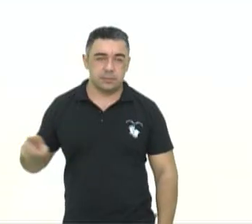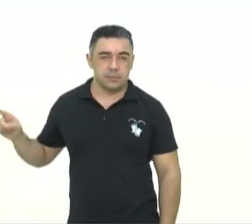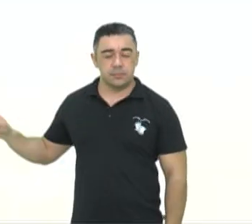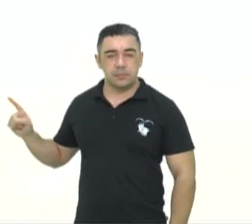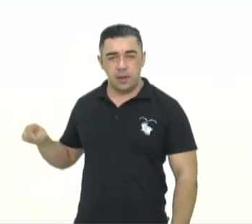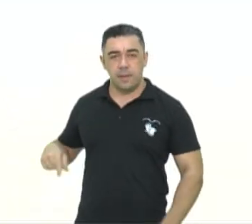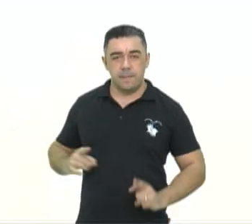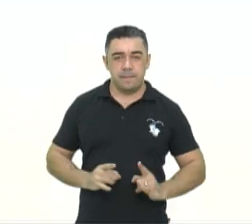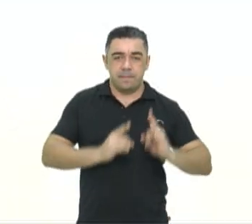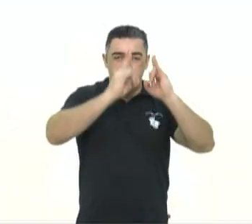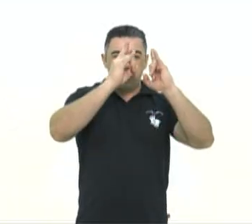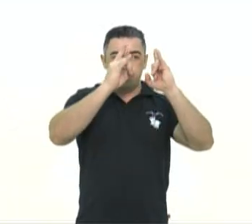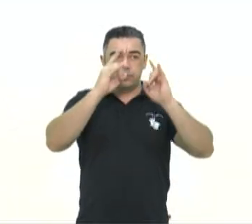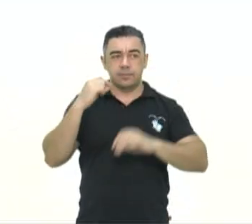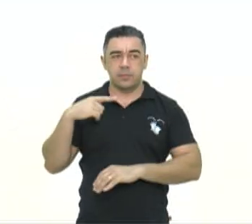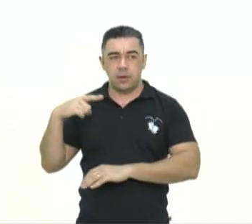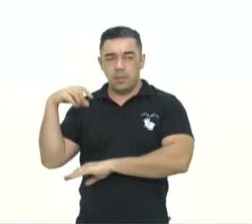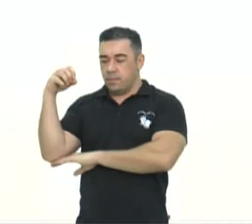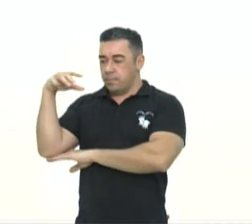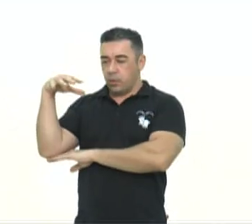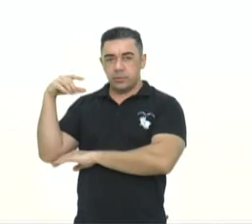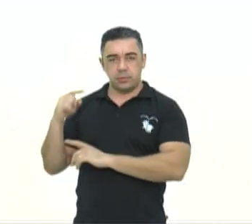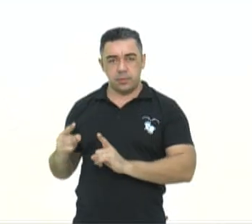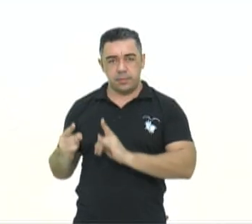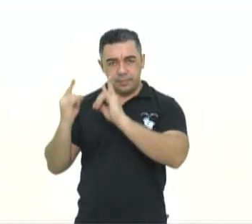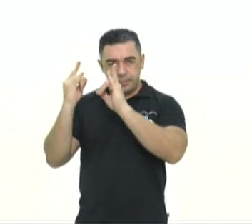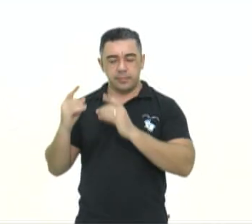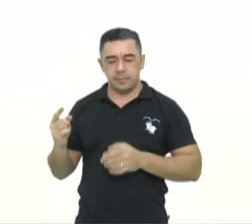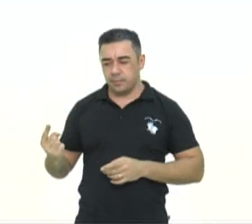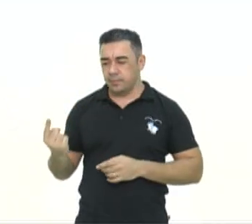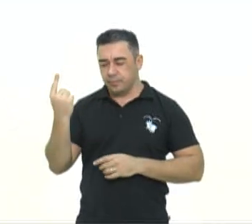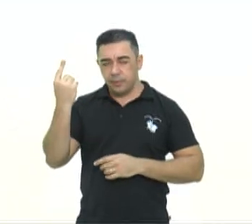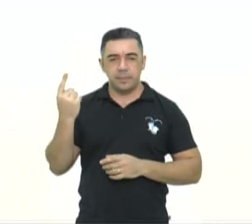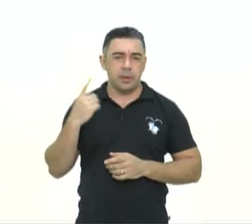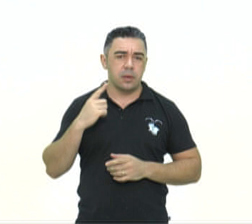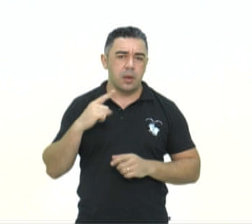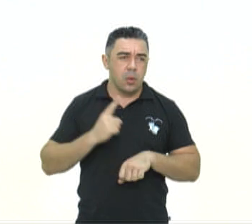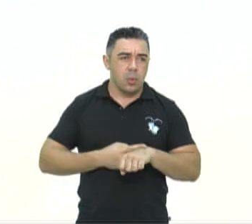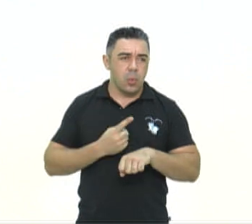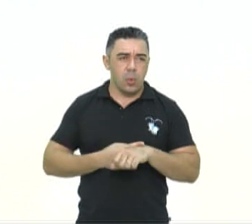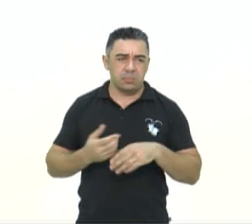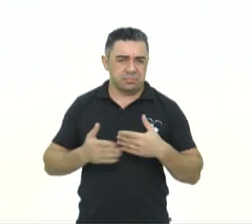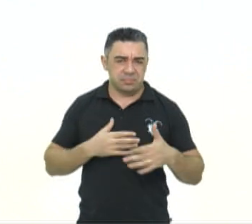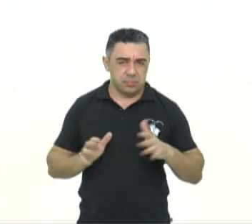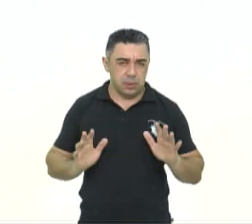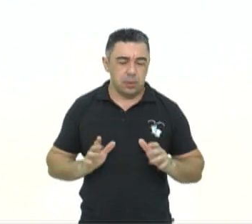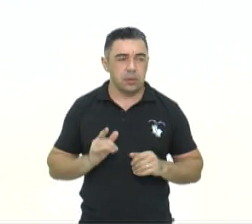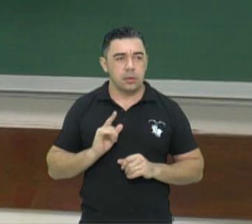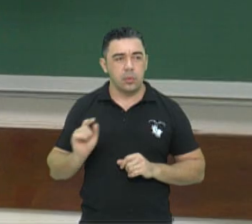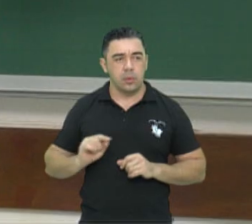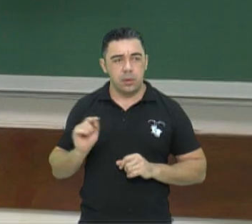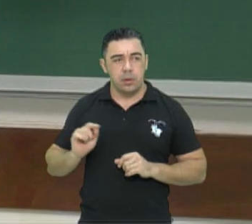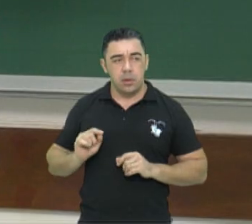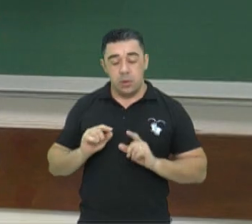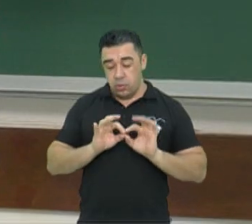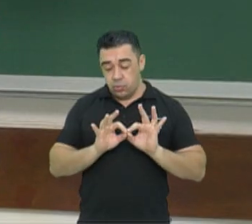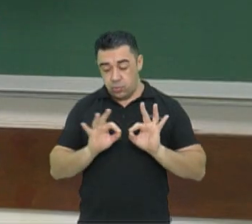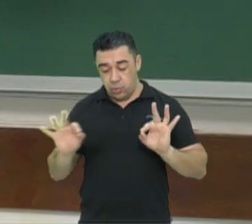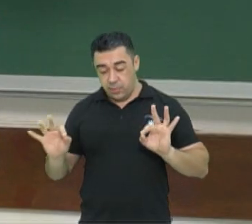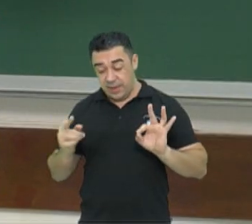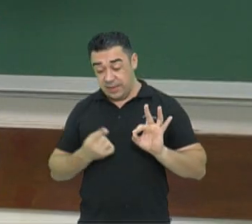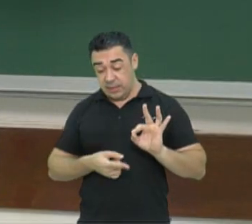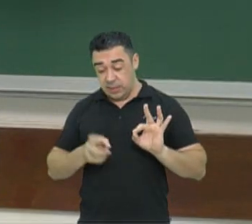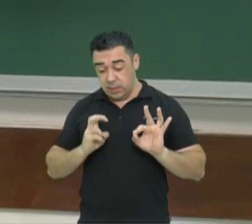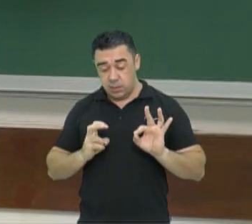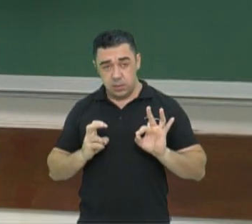prédio e do poste. Então, em qualquer hora do dia lá, eu tinha uma sombra de